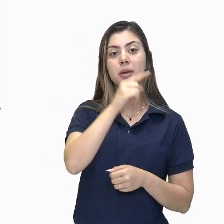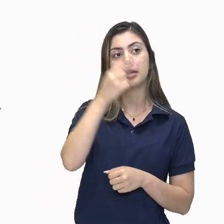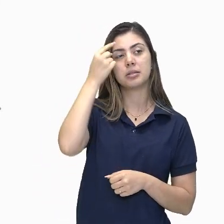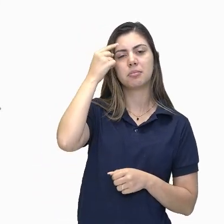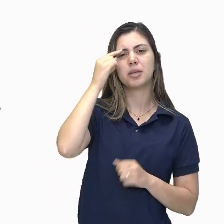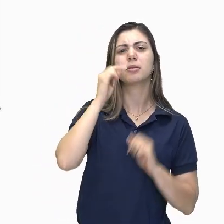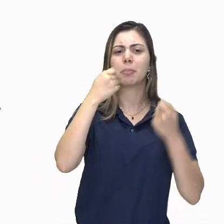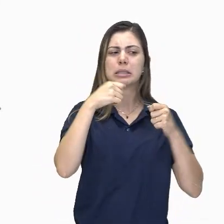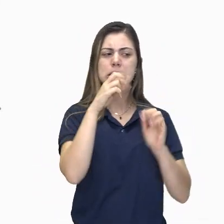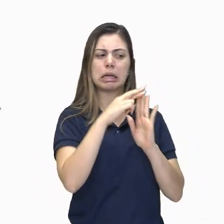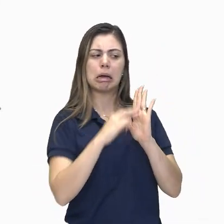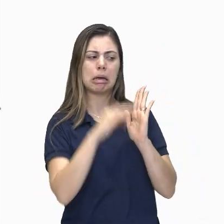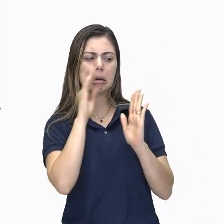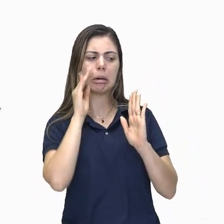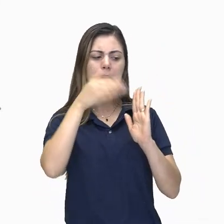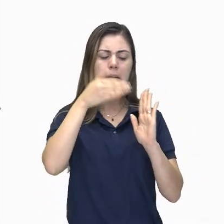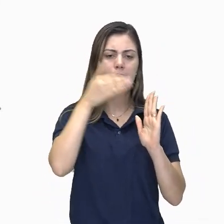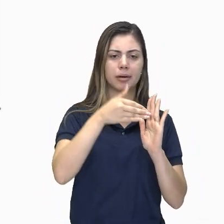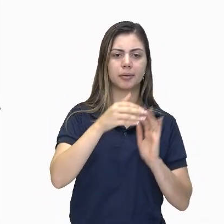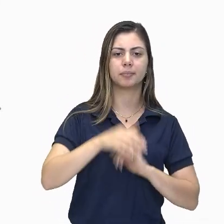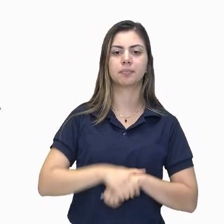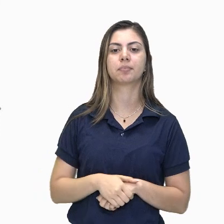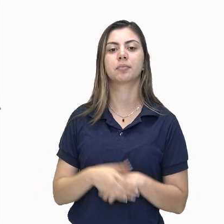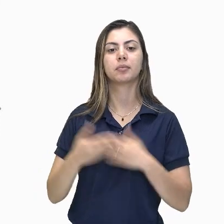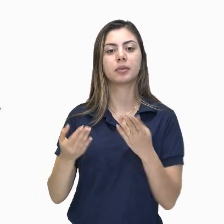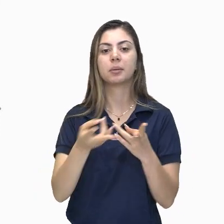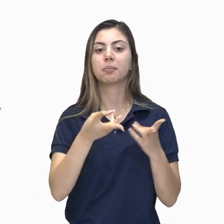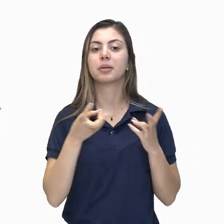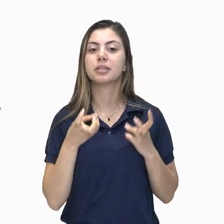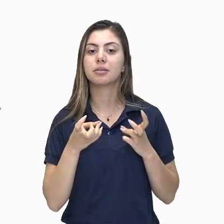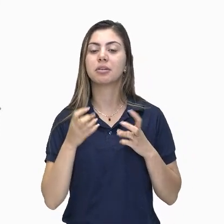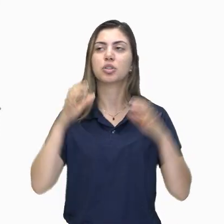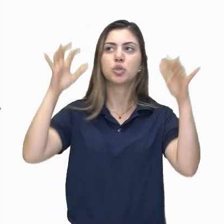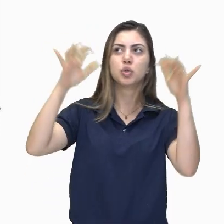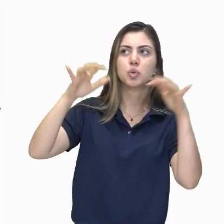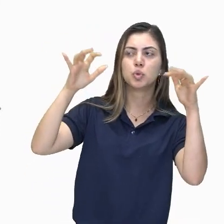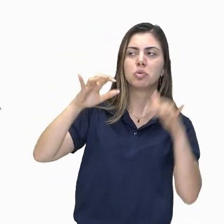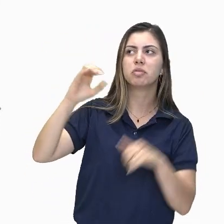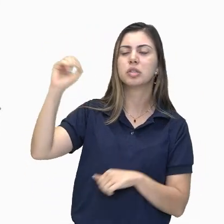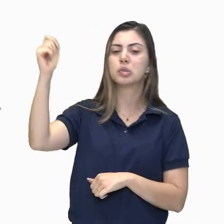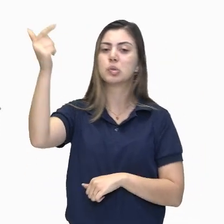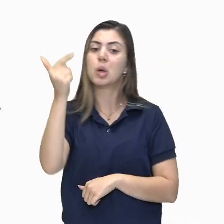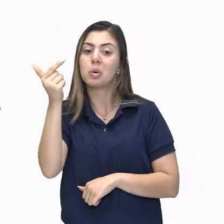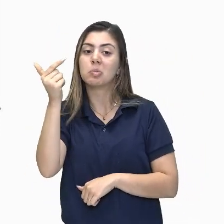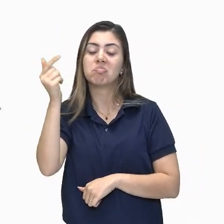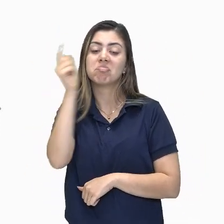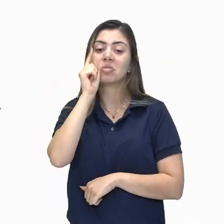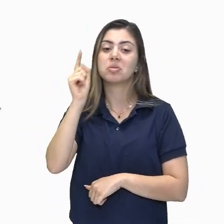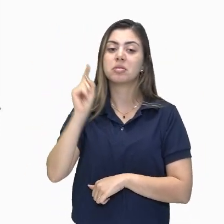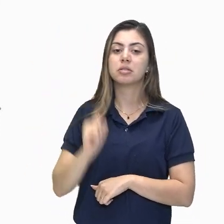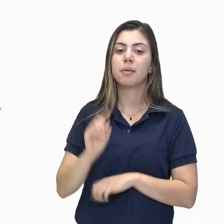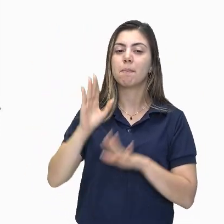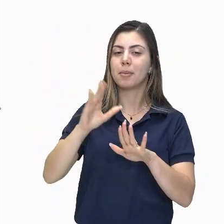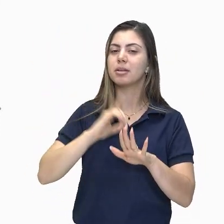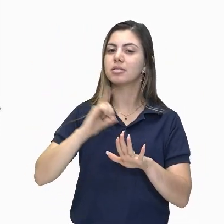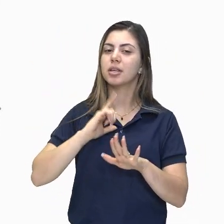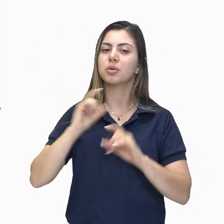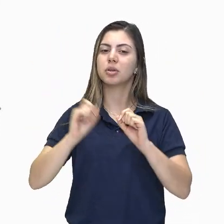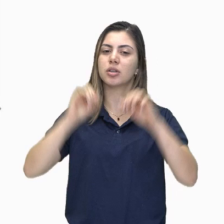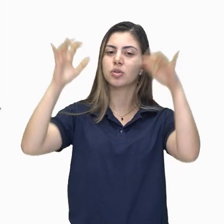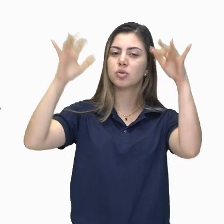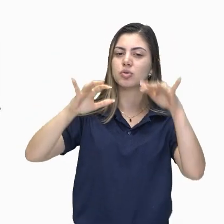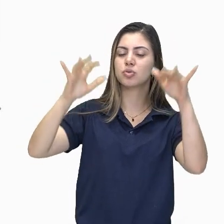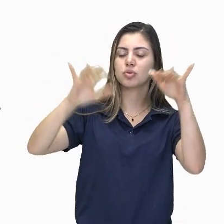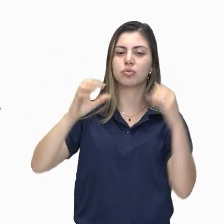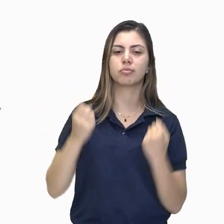amanhãs. Olha a vida dos nossos setembros. Fará sol? Choverá arlequinal, mas a chuva dos rosais, o êxtase